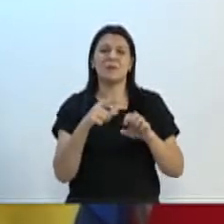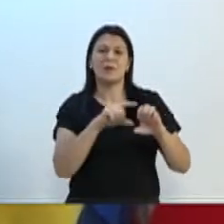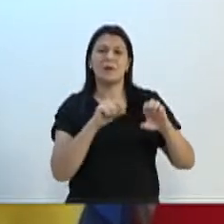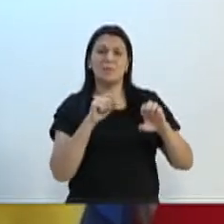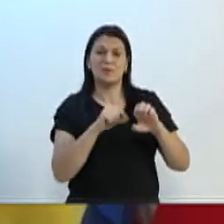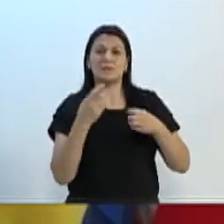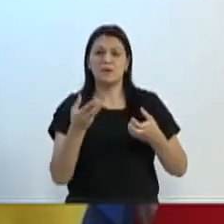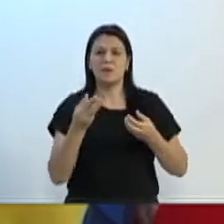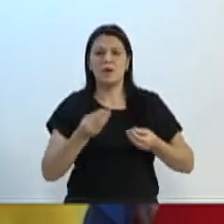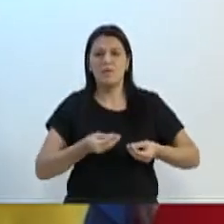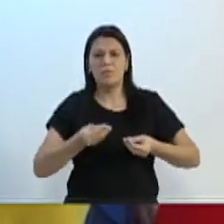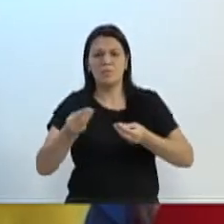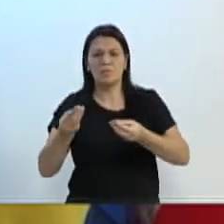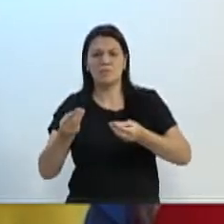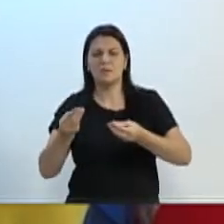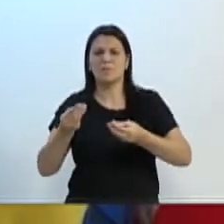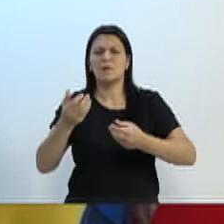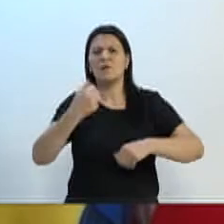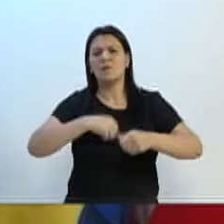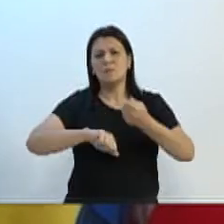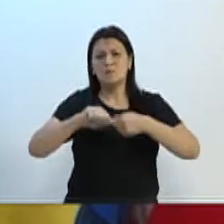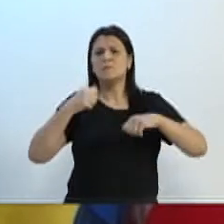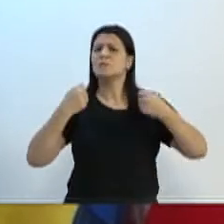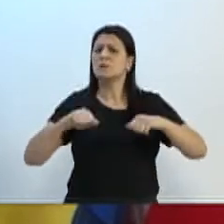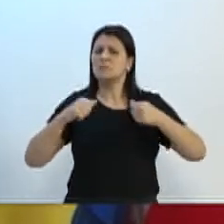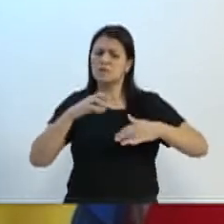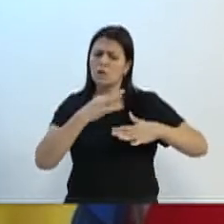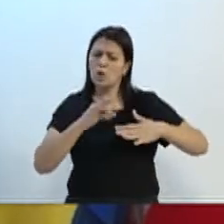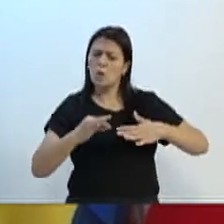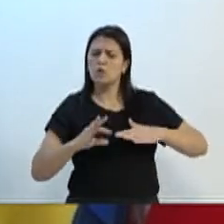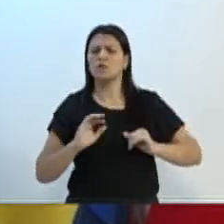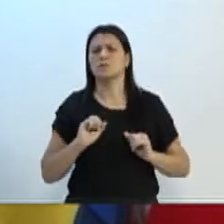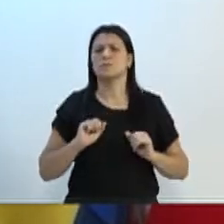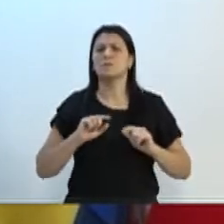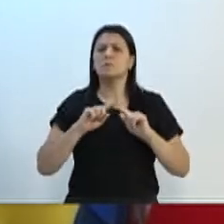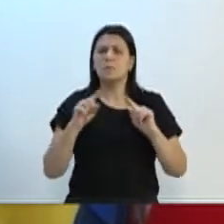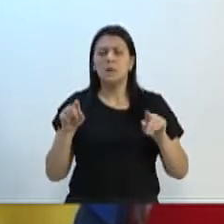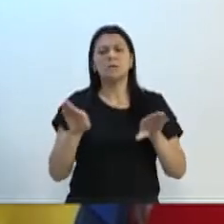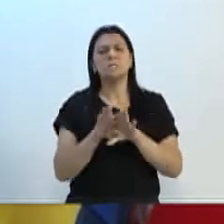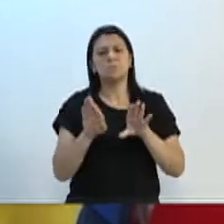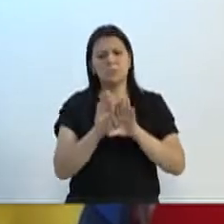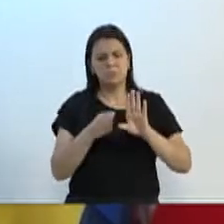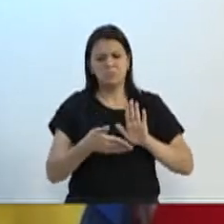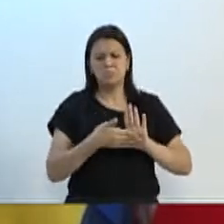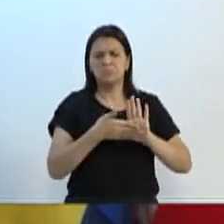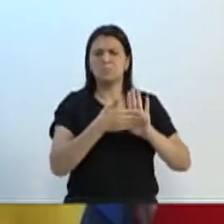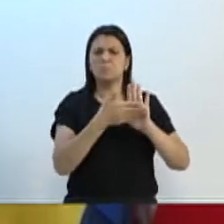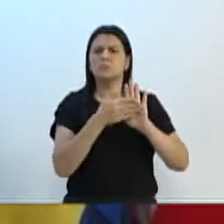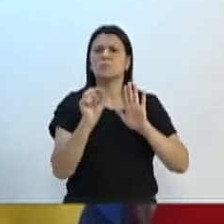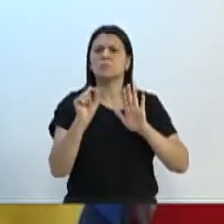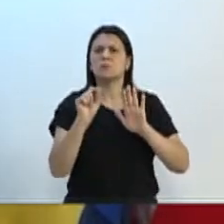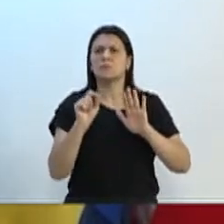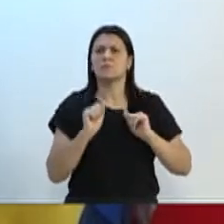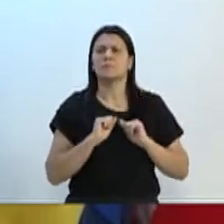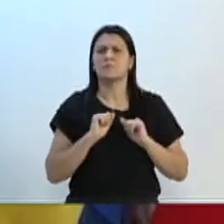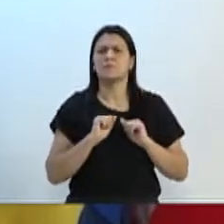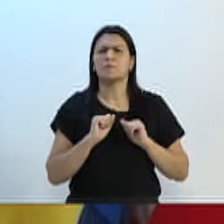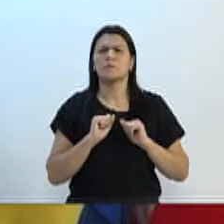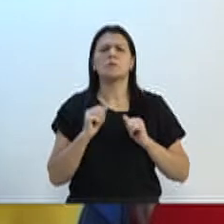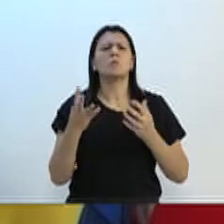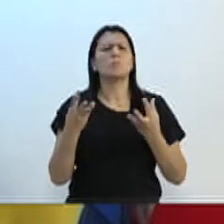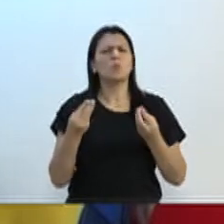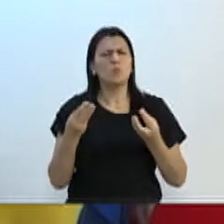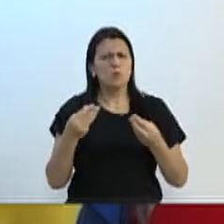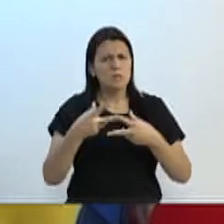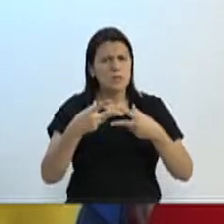doação. São questões administrativas que têm que ser corrigidas. Mas eu também quero fazer aqui um reconhecimento de uma situação, primeiro, que várias demandas estão sendo